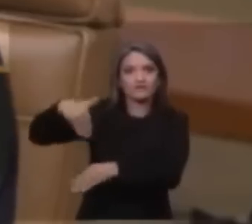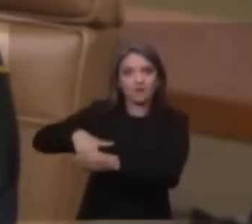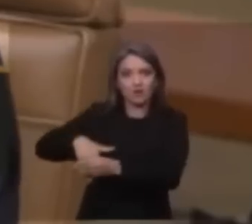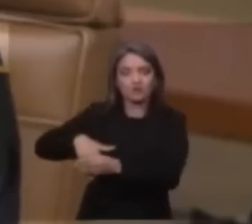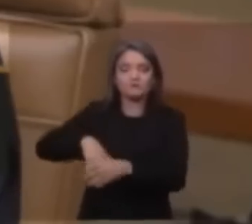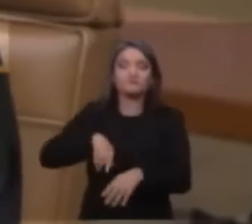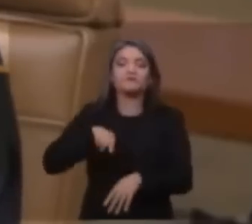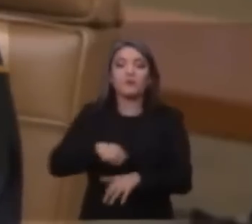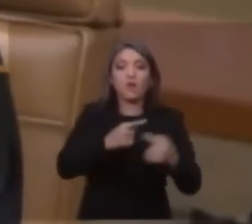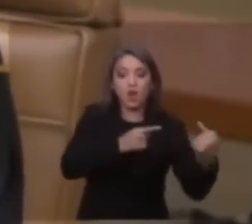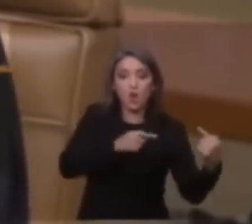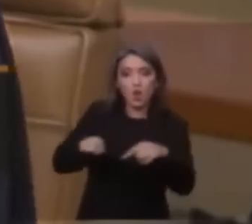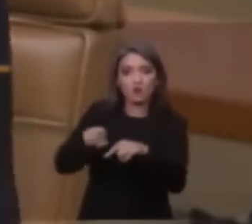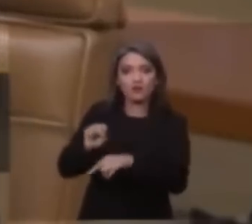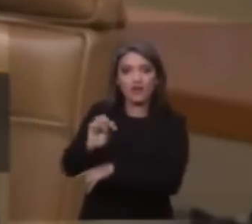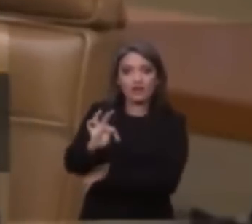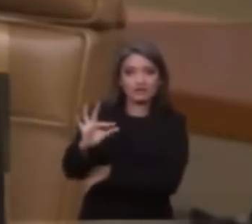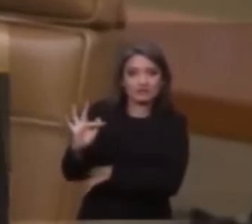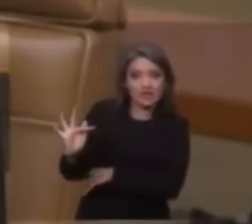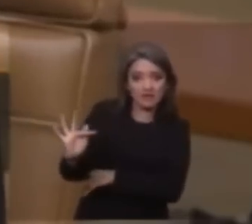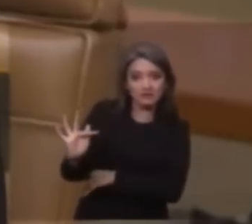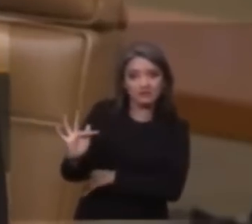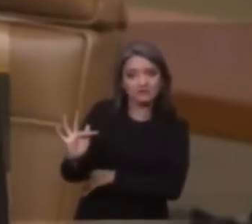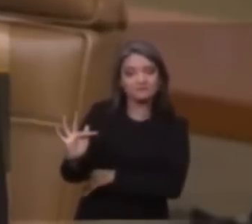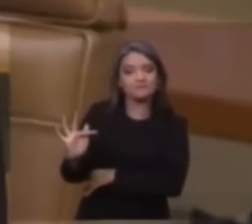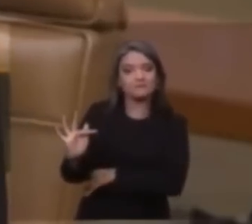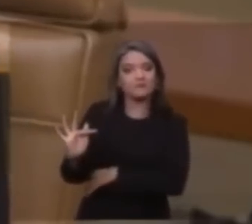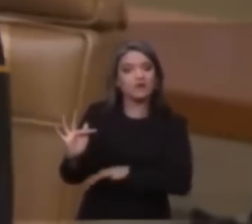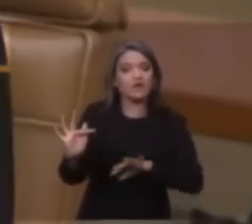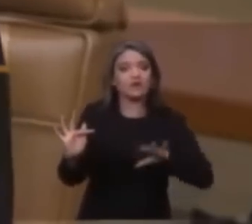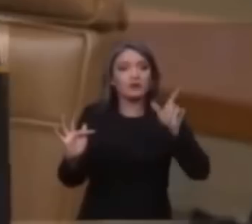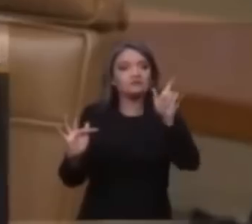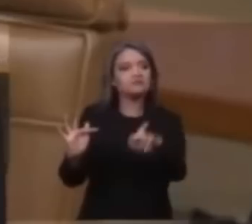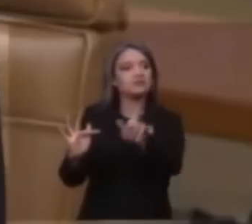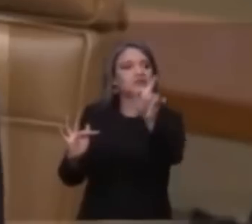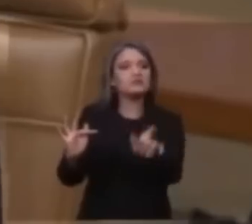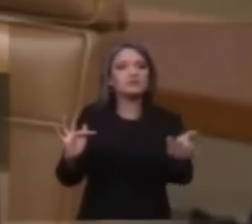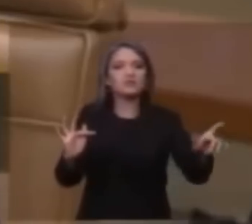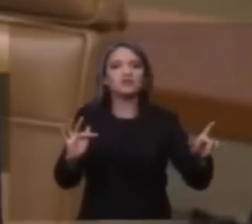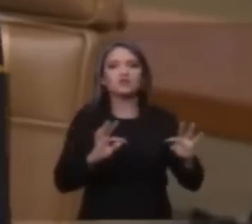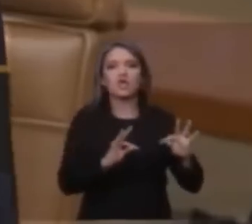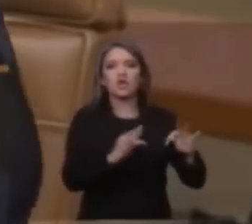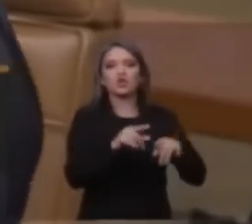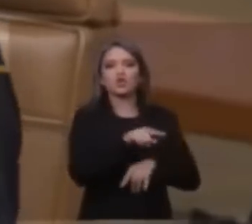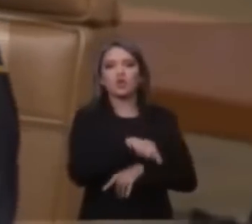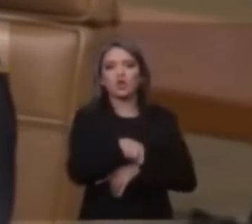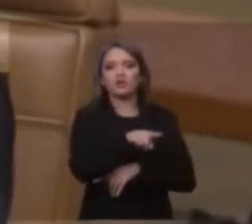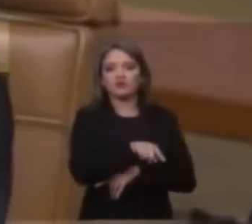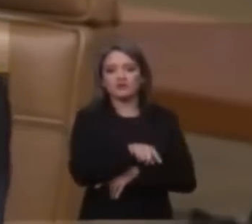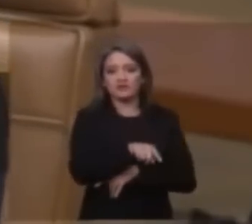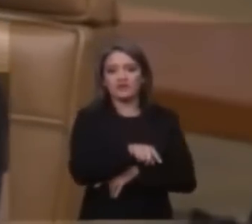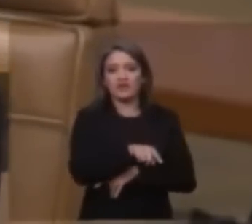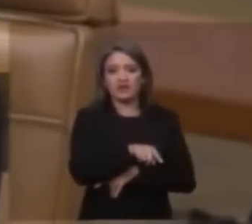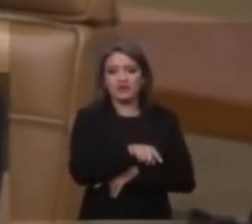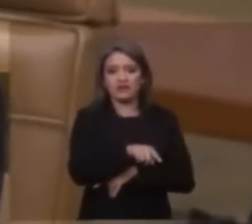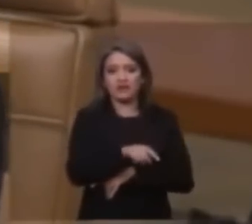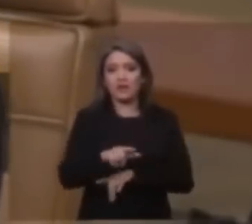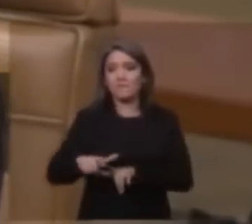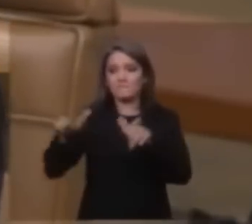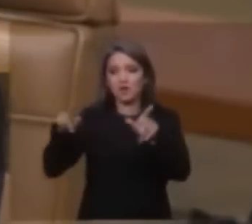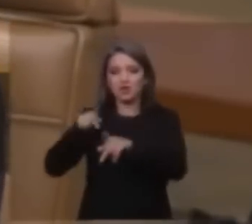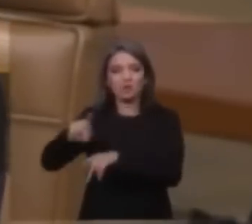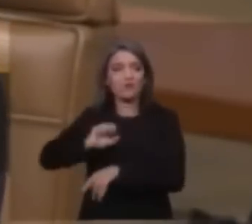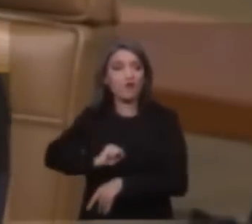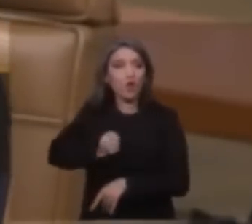Supremo Tribunal Federal todas essas pessoas que são odiadas pela maioria da